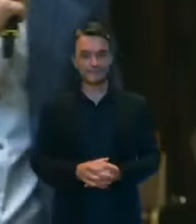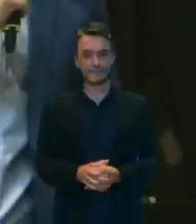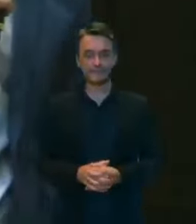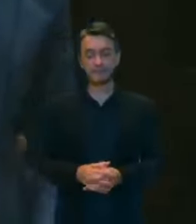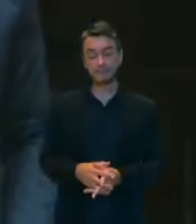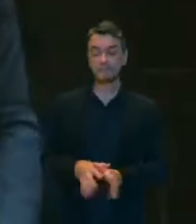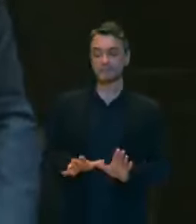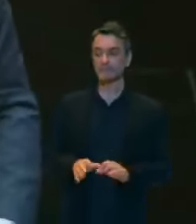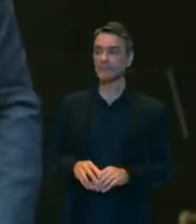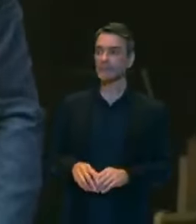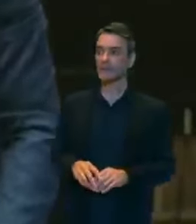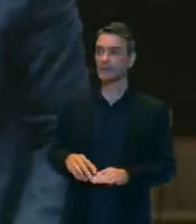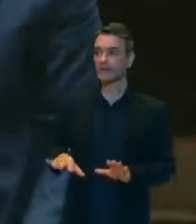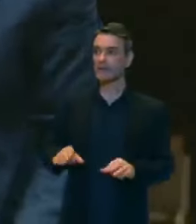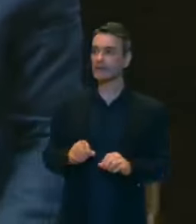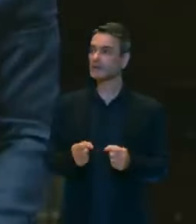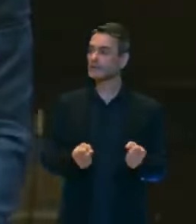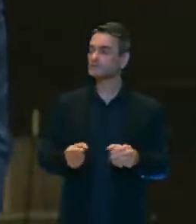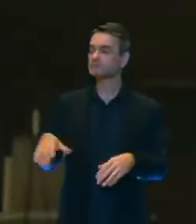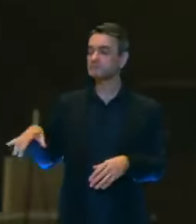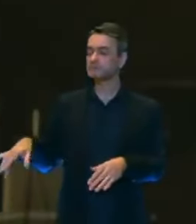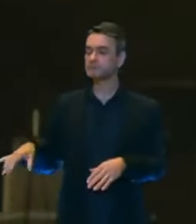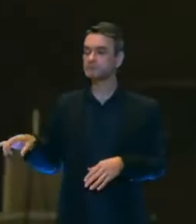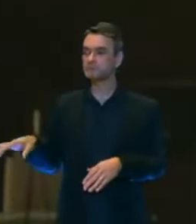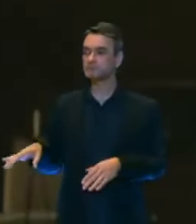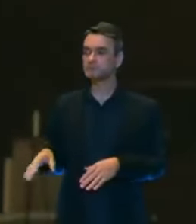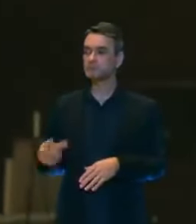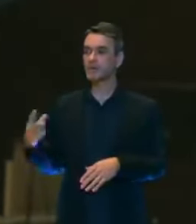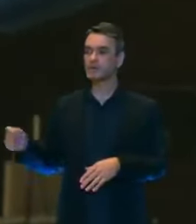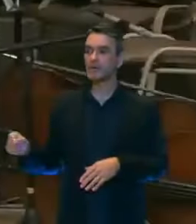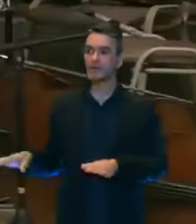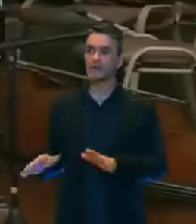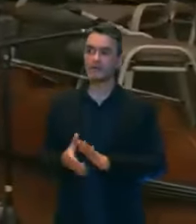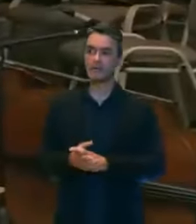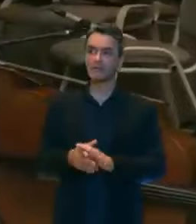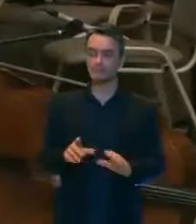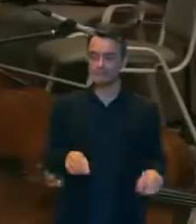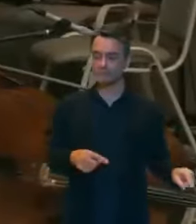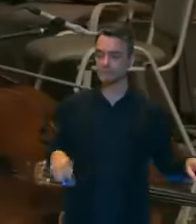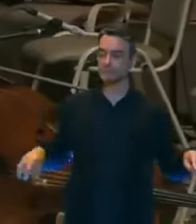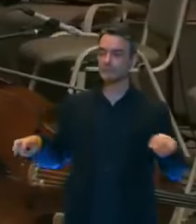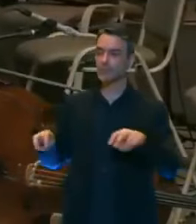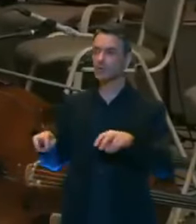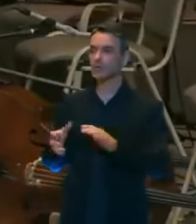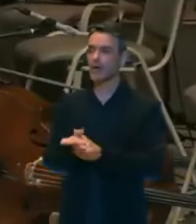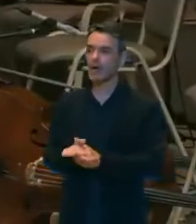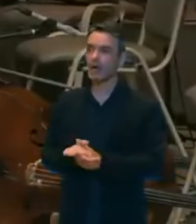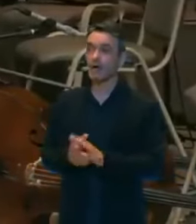Aí desci do carro, falei: e agora, pastor? Tá vendo? Eu te trouxe aqui porque não tem luz nenhuma.